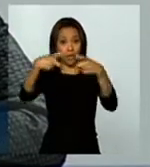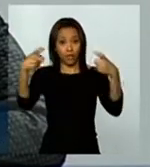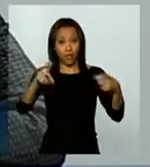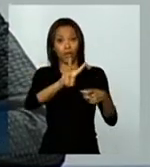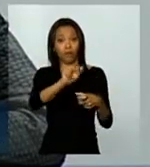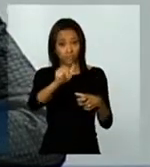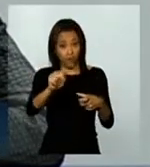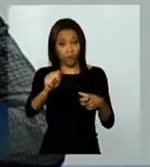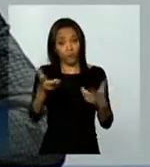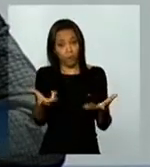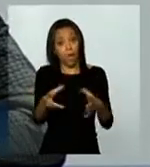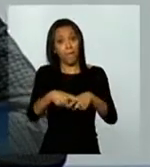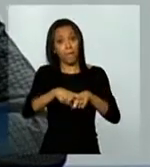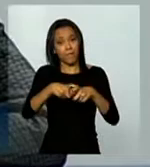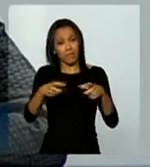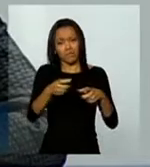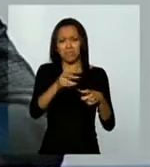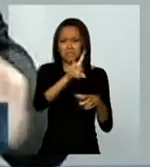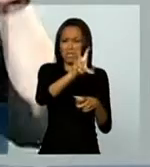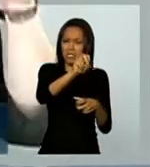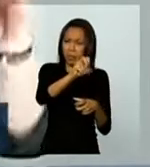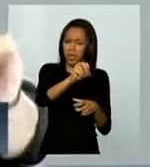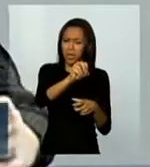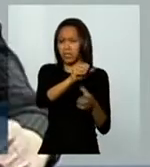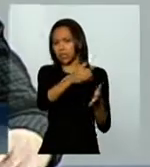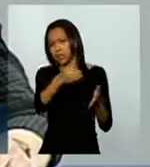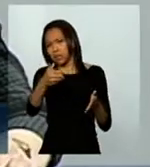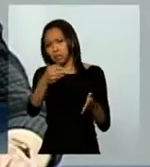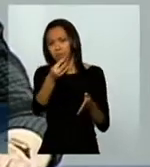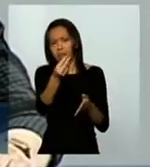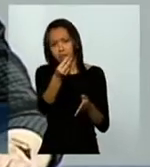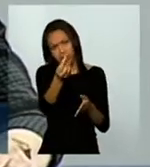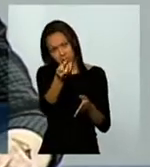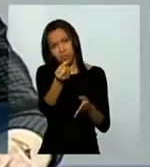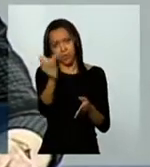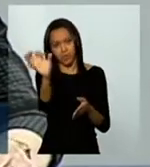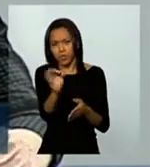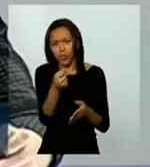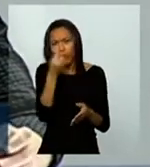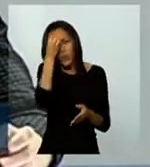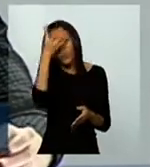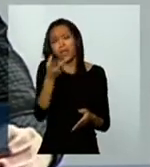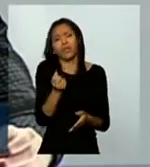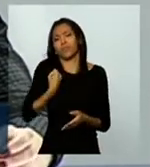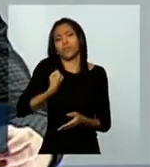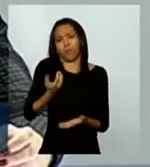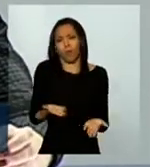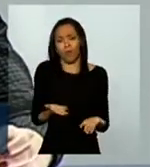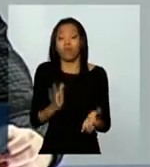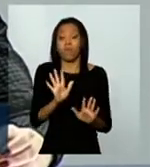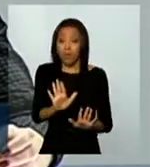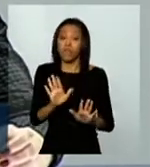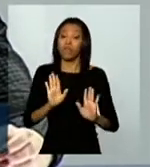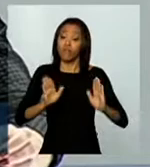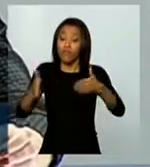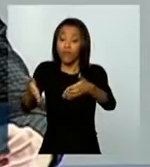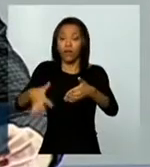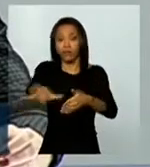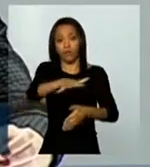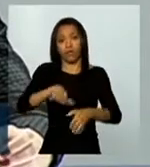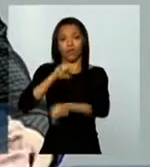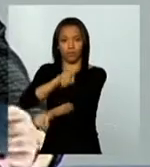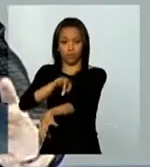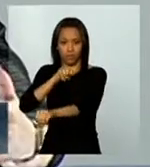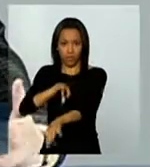maior parte, né, entre 50% e 60%, não me lembro o número exato aqui agora, são para as contratações na área de educação.